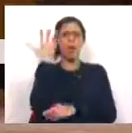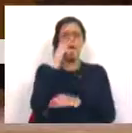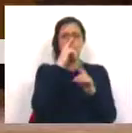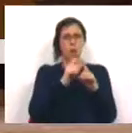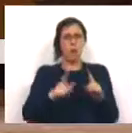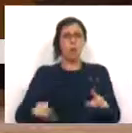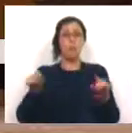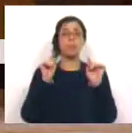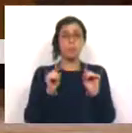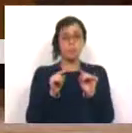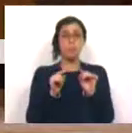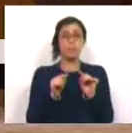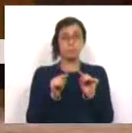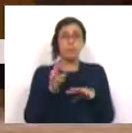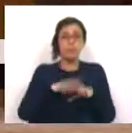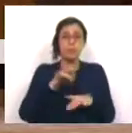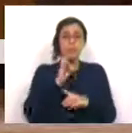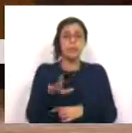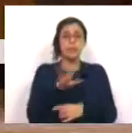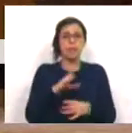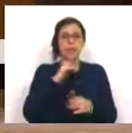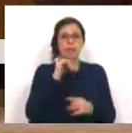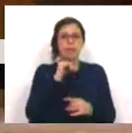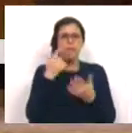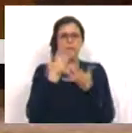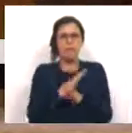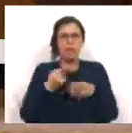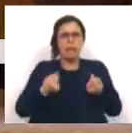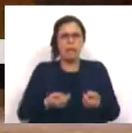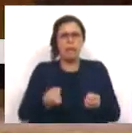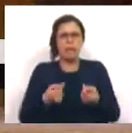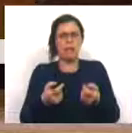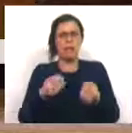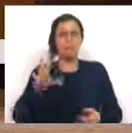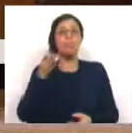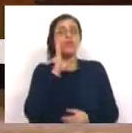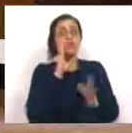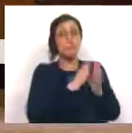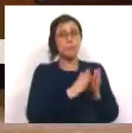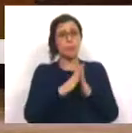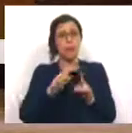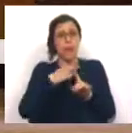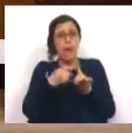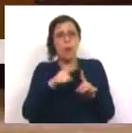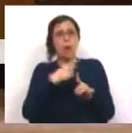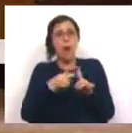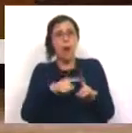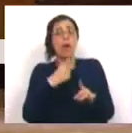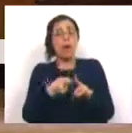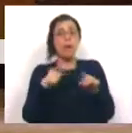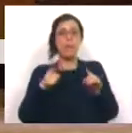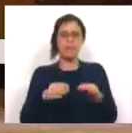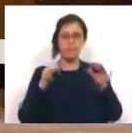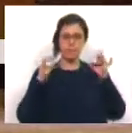eucalipto. Esse regime, face ao quadro de sucessivos focos florestais a que o país assistia ano após ano, foi